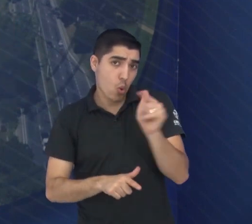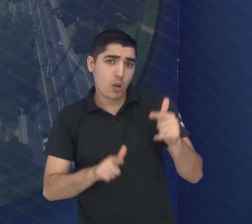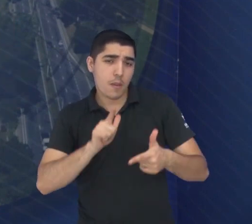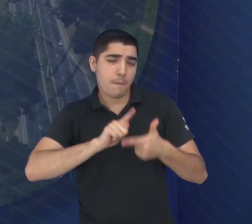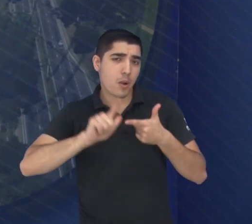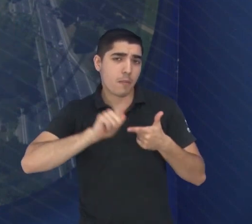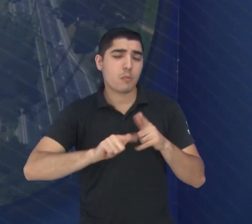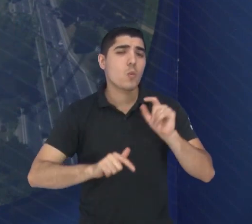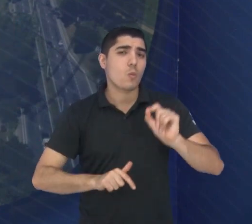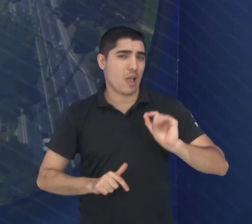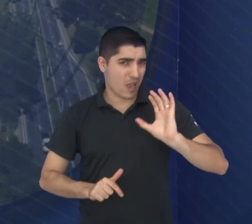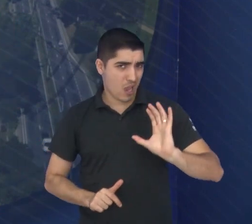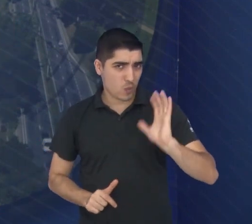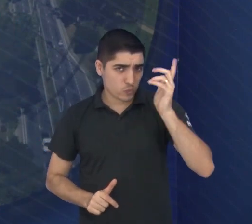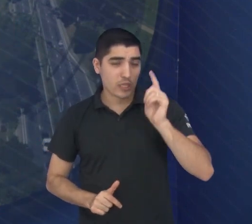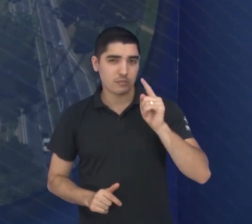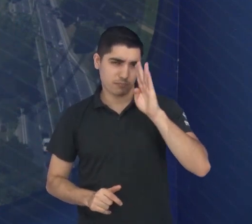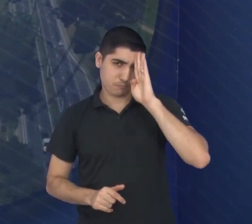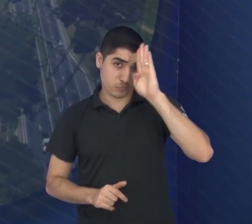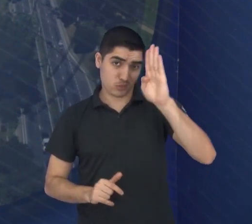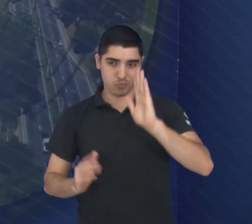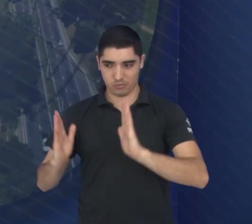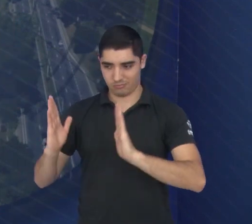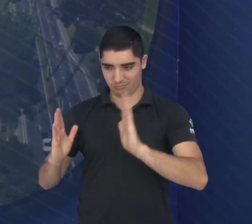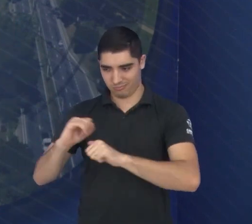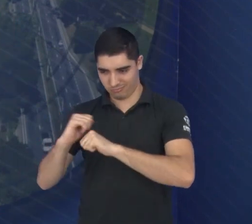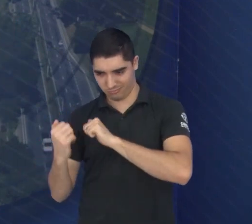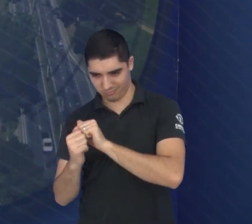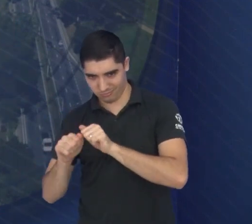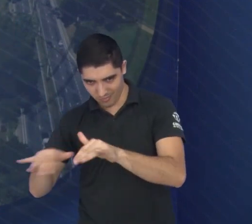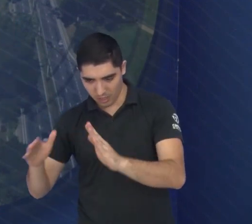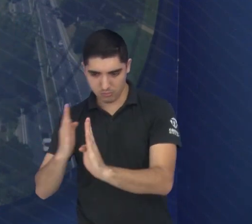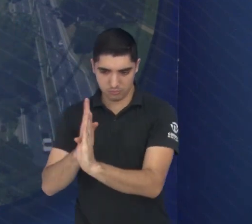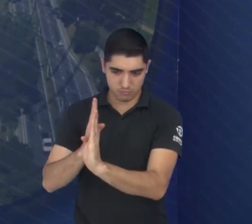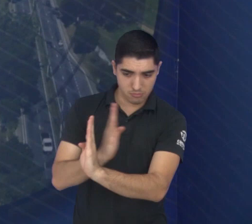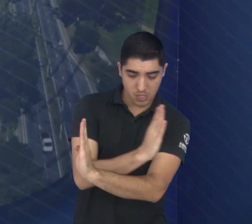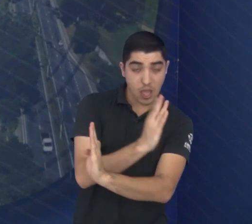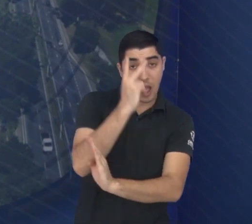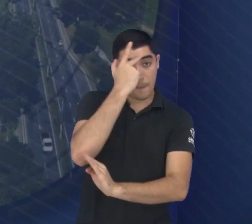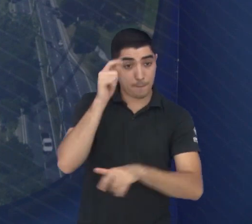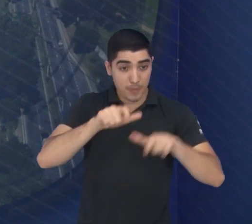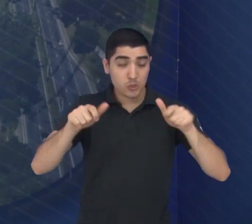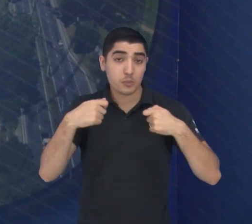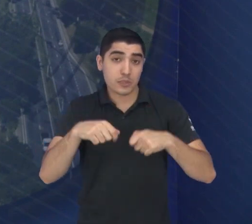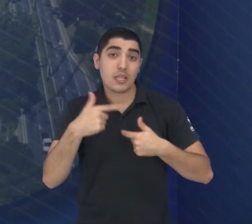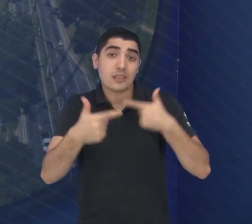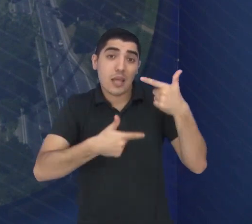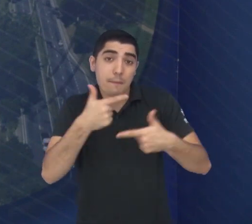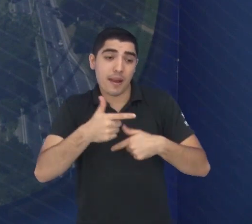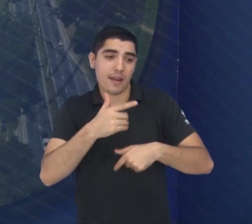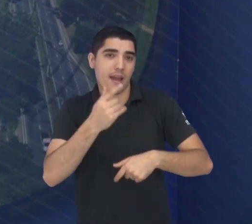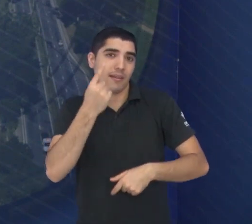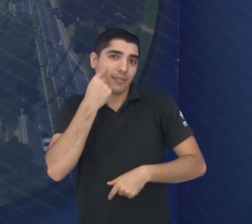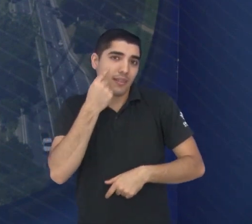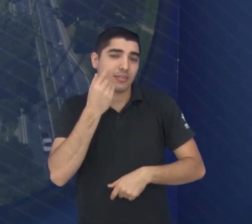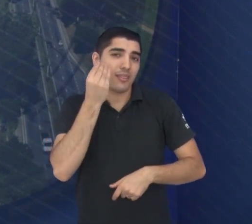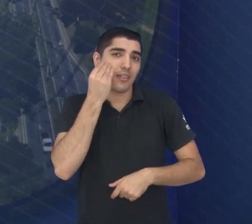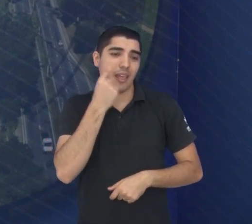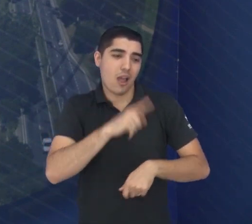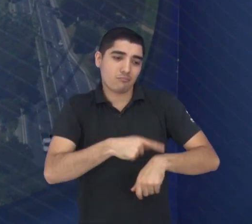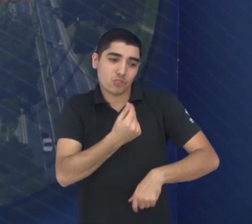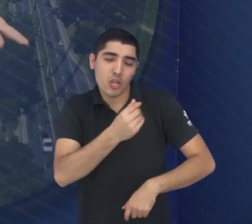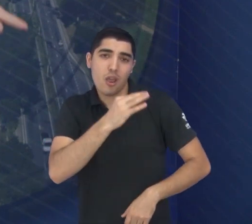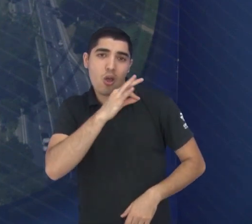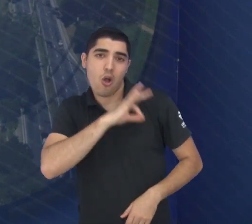falou principalmente depois da pandemia, muitas pessoas precisam fazer renda extra, e aí tem a questão da locação. Hoje